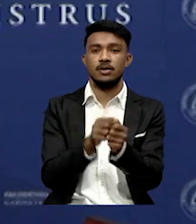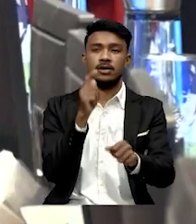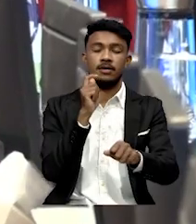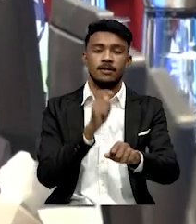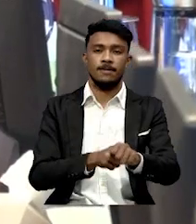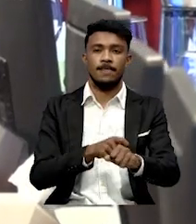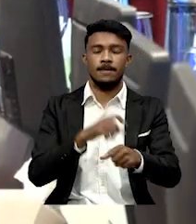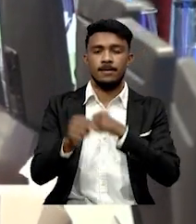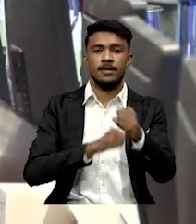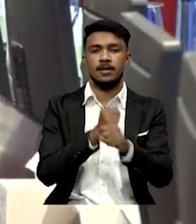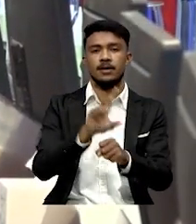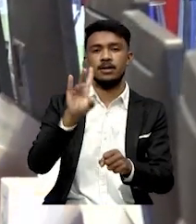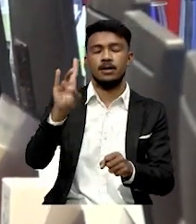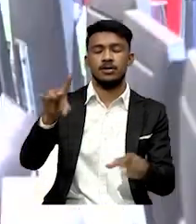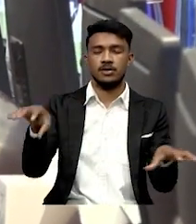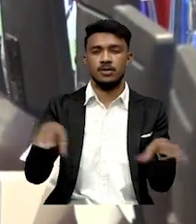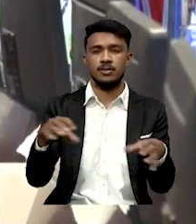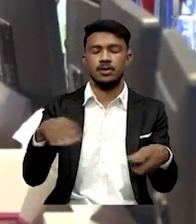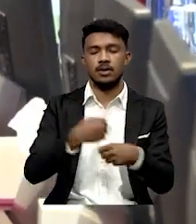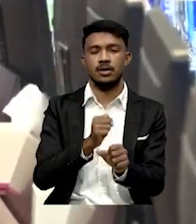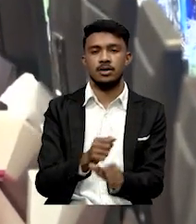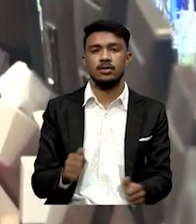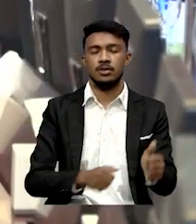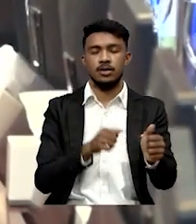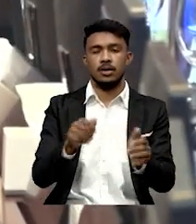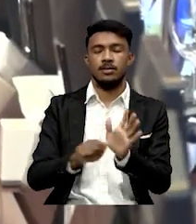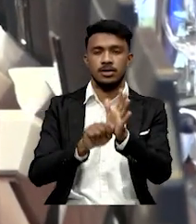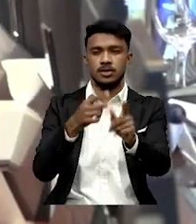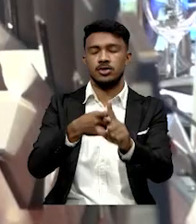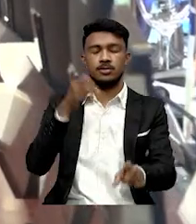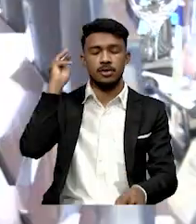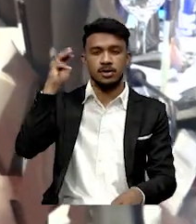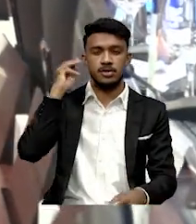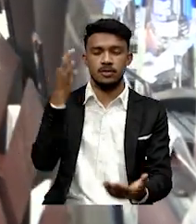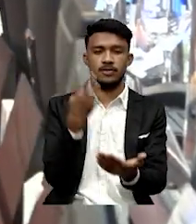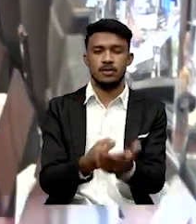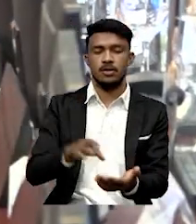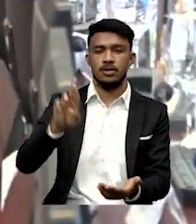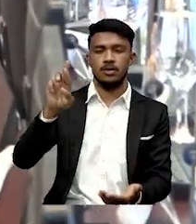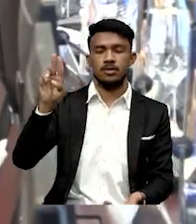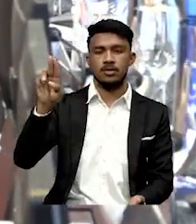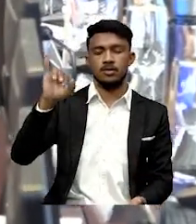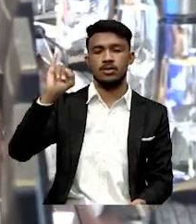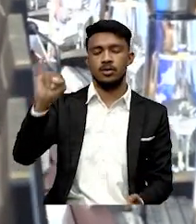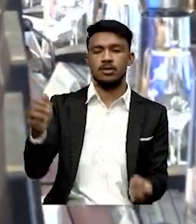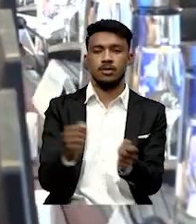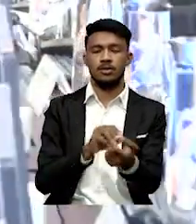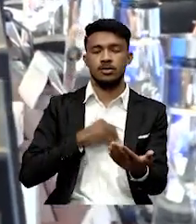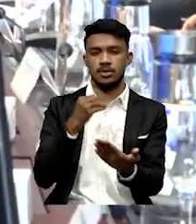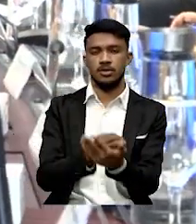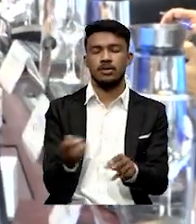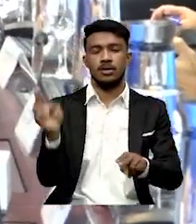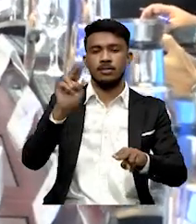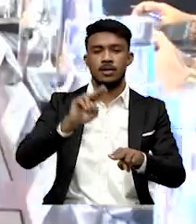Hito. Projeto resolução né, apresenta o ministro Finanças, Rui Augusto Gomes, o objetivo, atualmente a